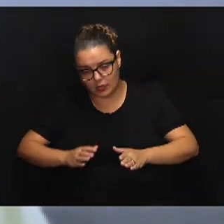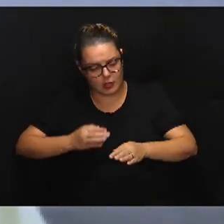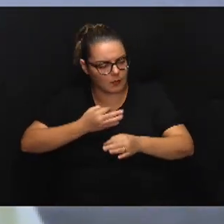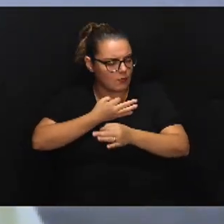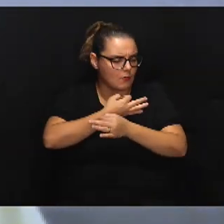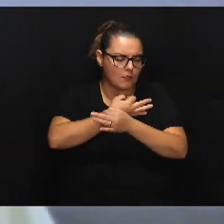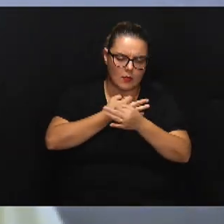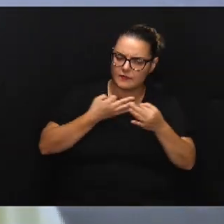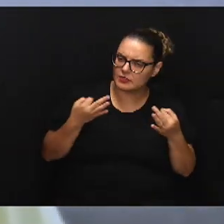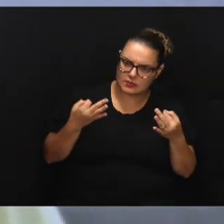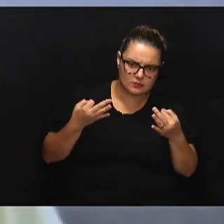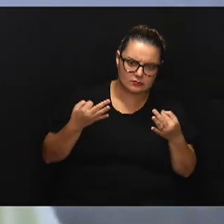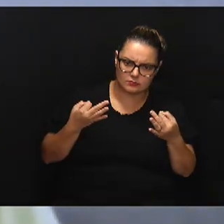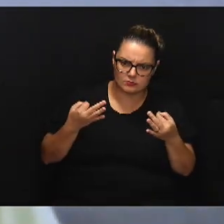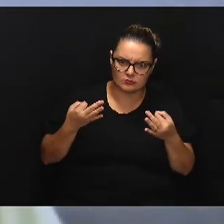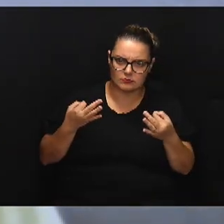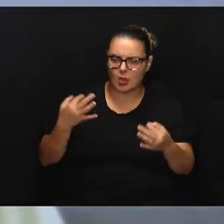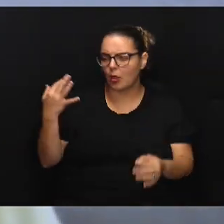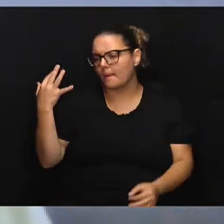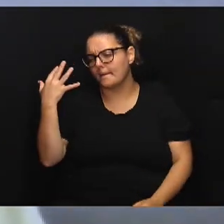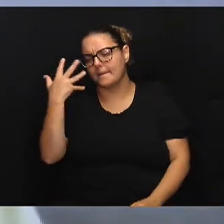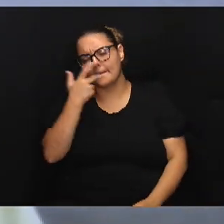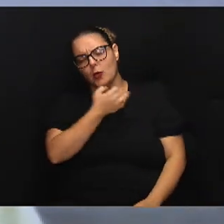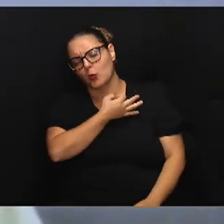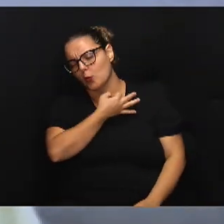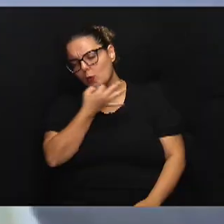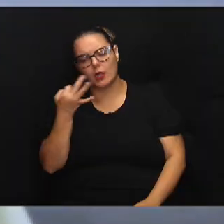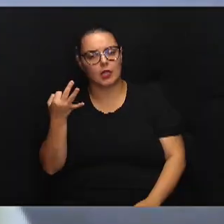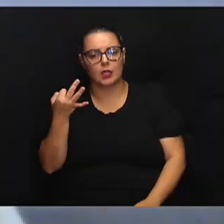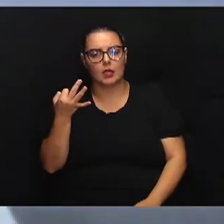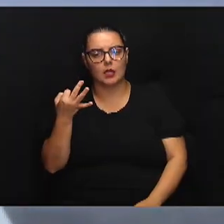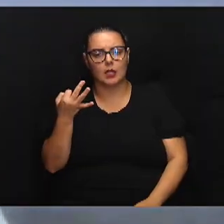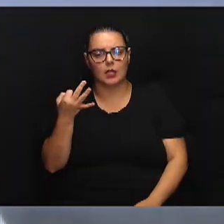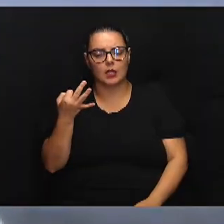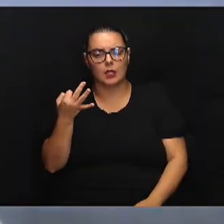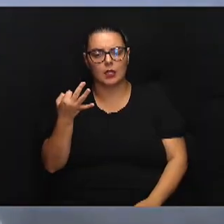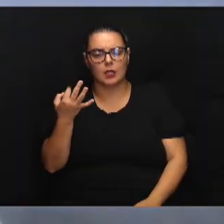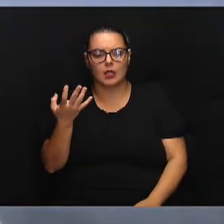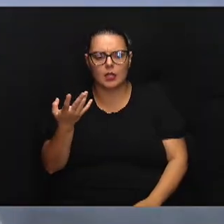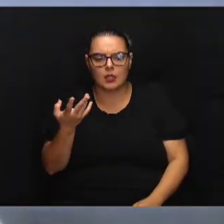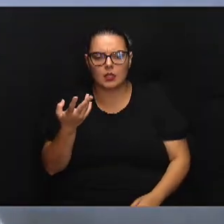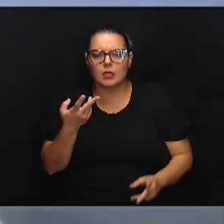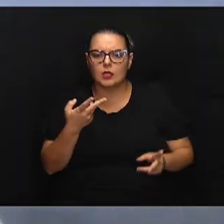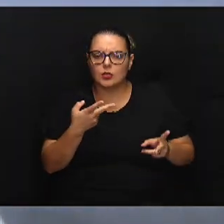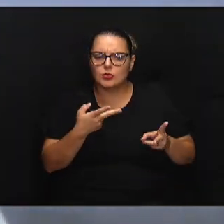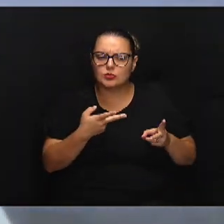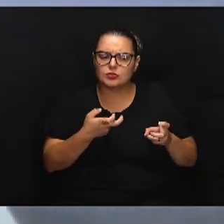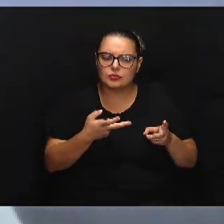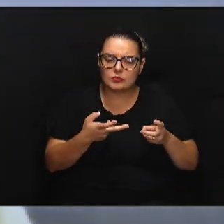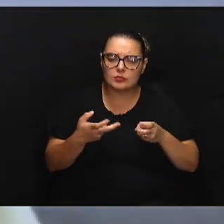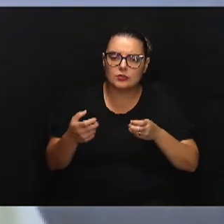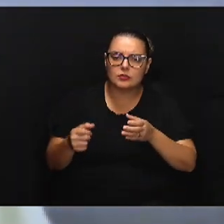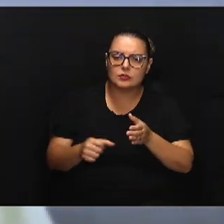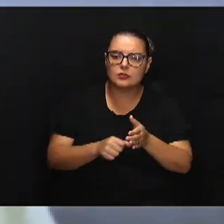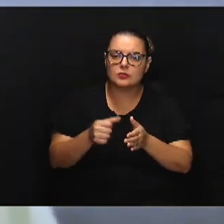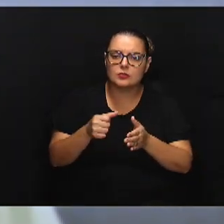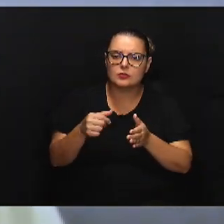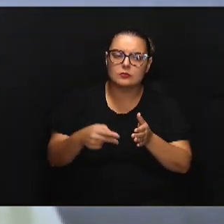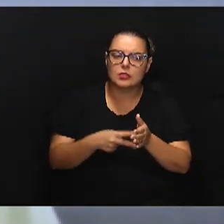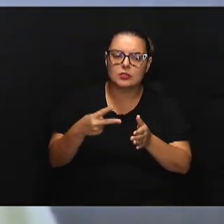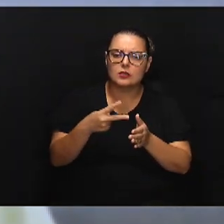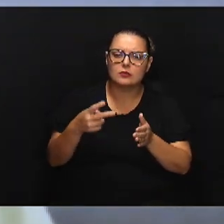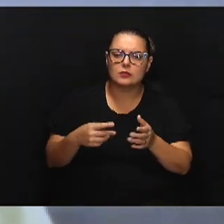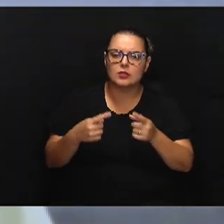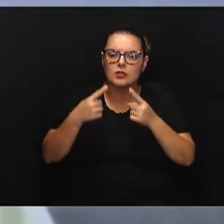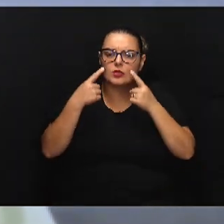perfeita, muito bonita, e ele vai começando a perceber nos primeiros dias, tem um